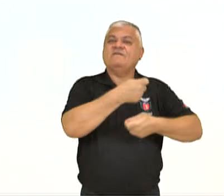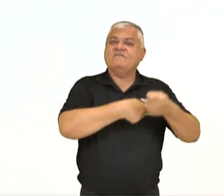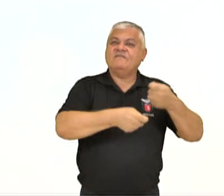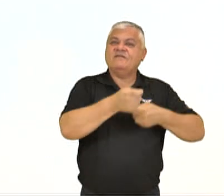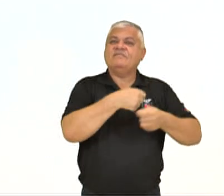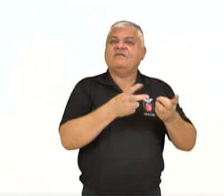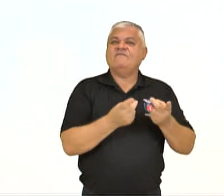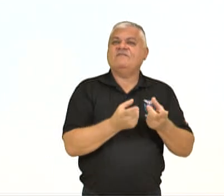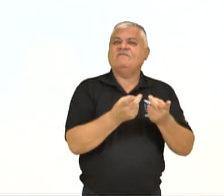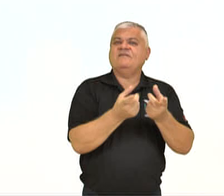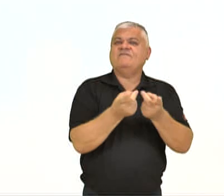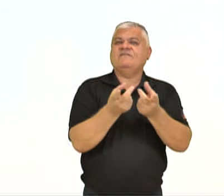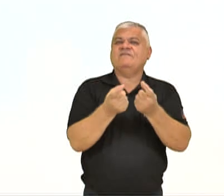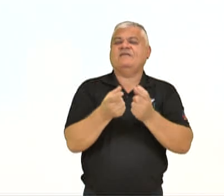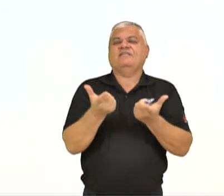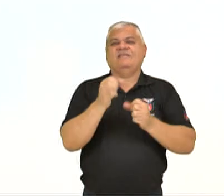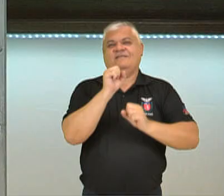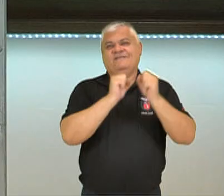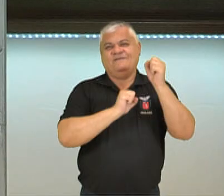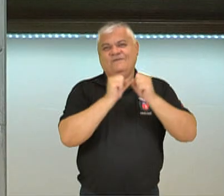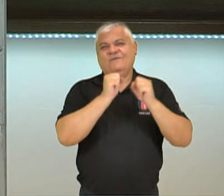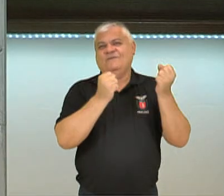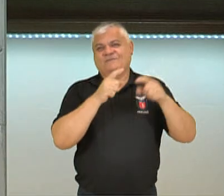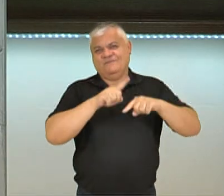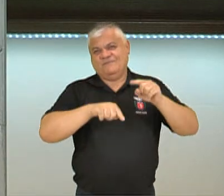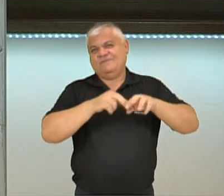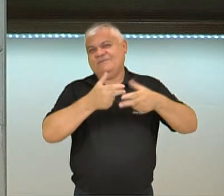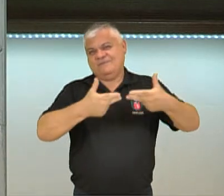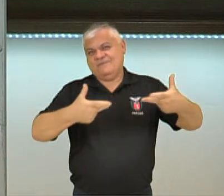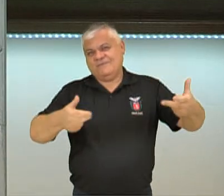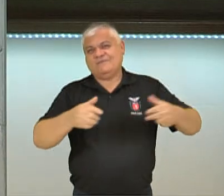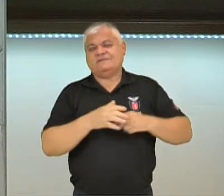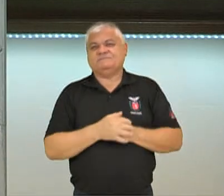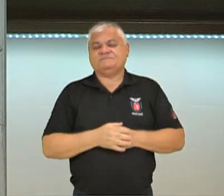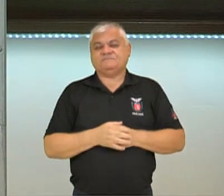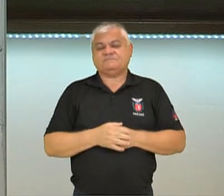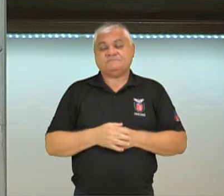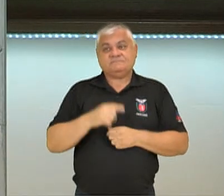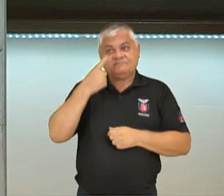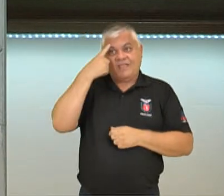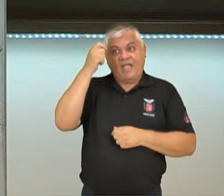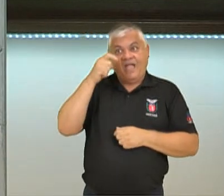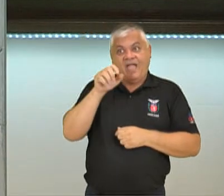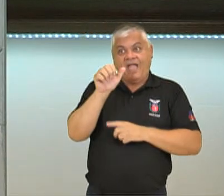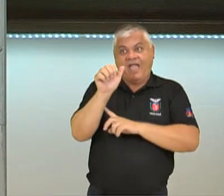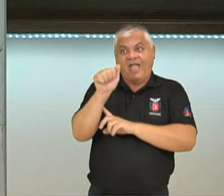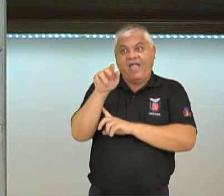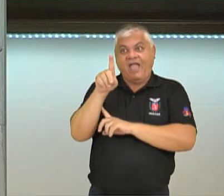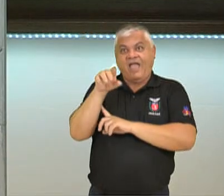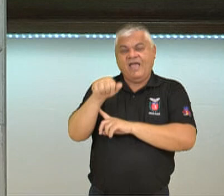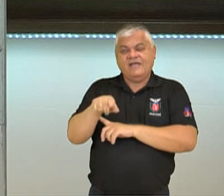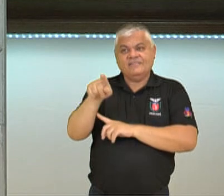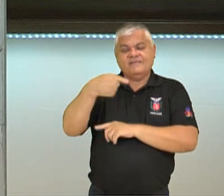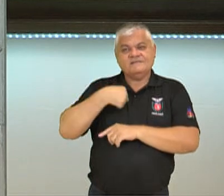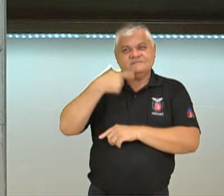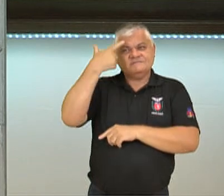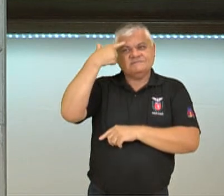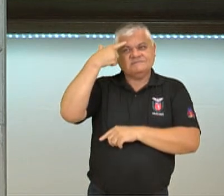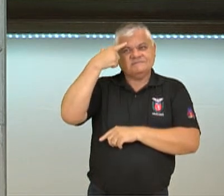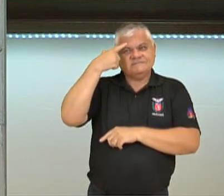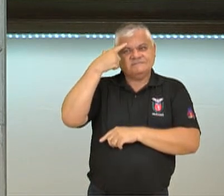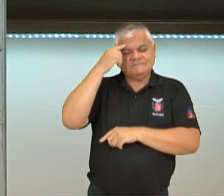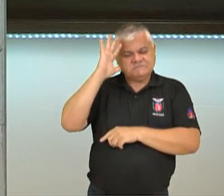produtos industrializados. Os burgueses encontraram nas ideias do Adam Smith uma possibilidade